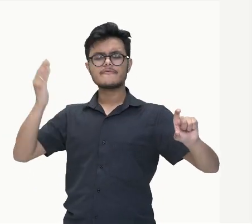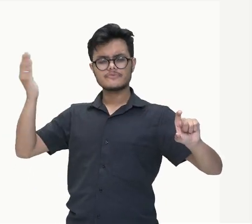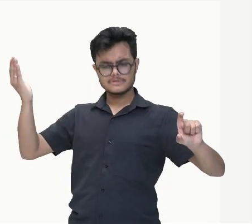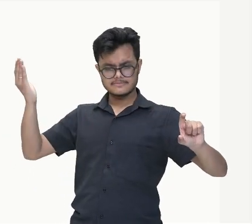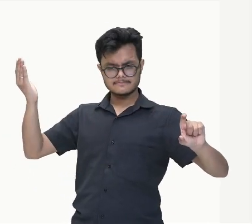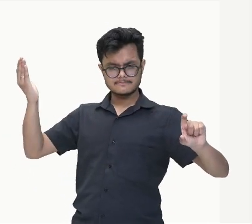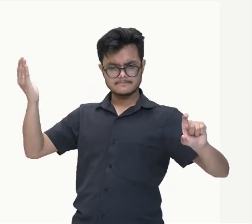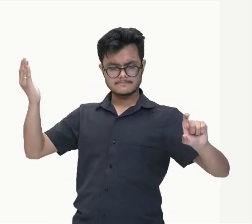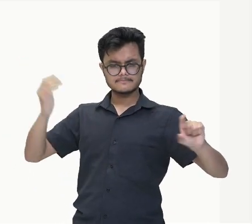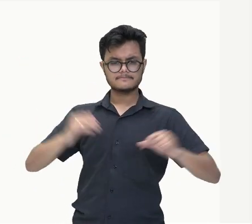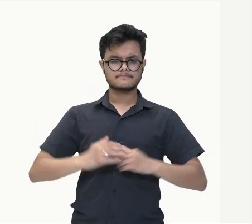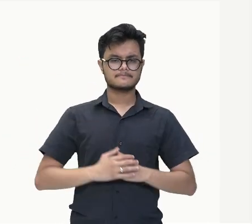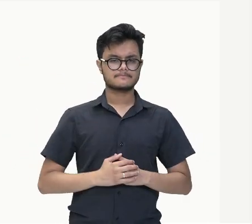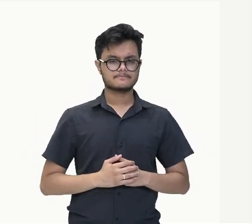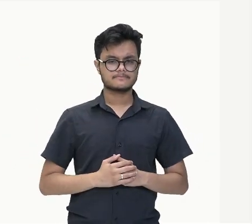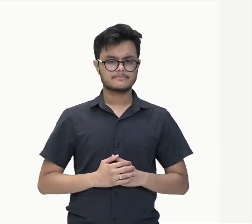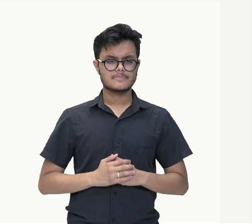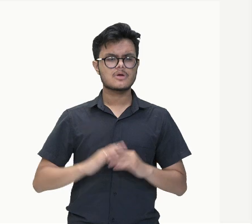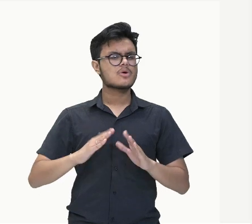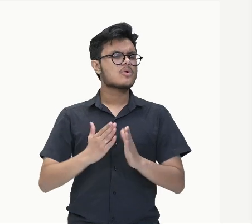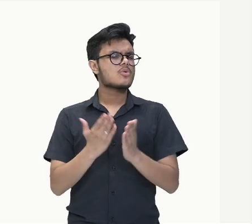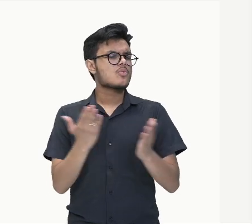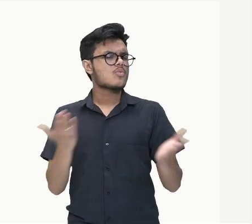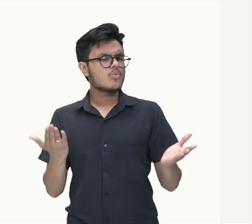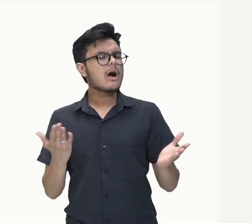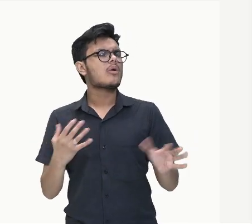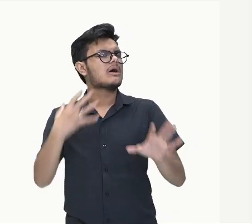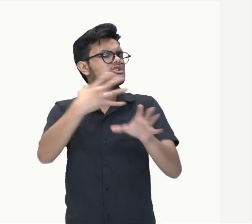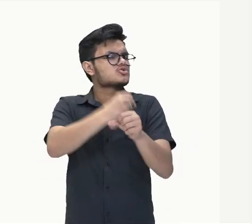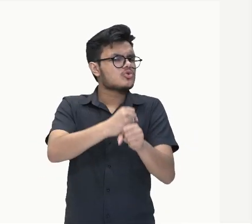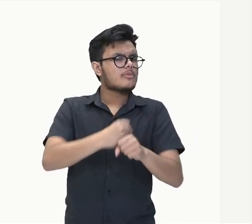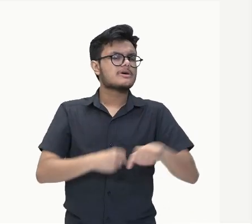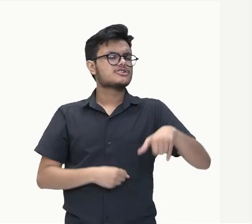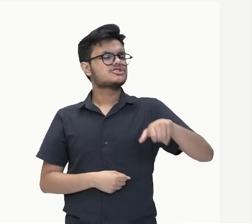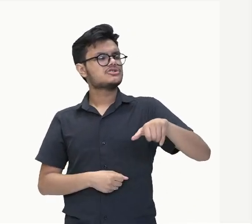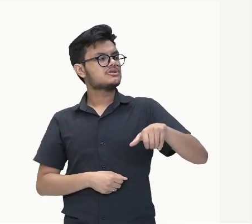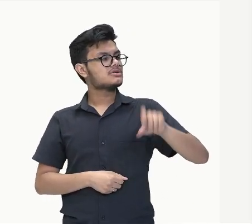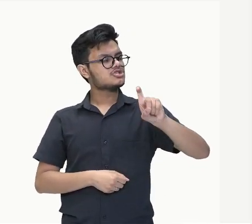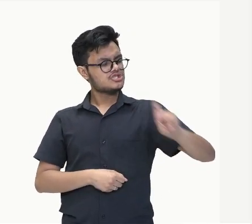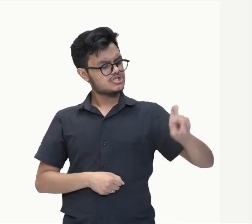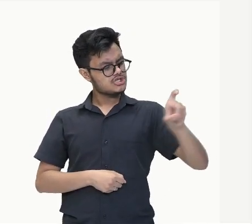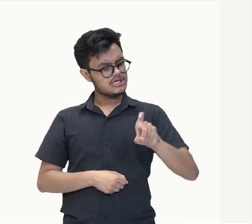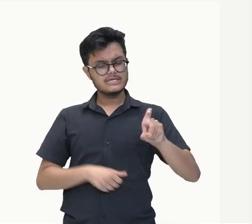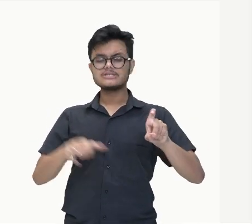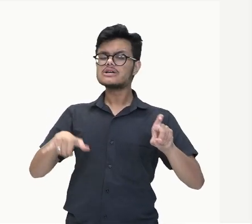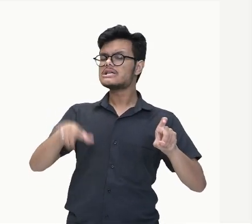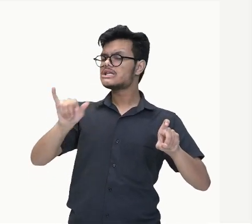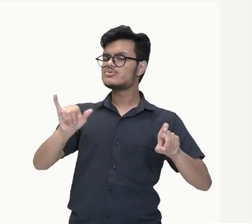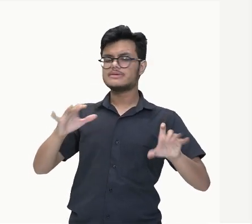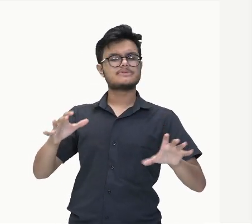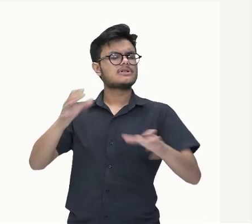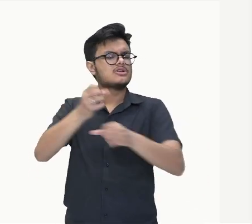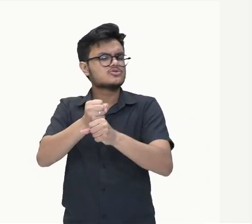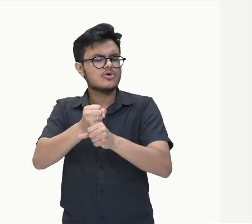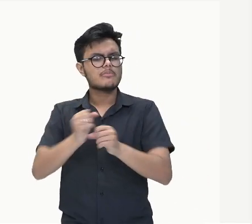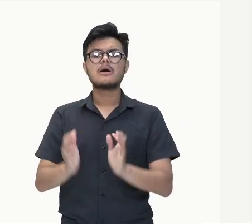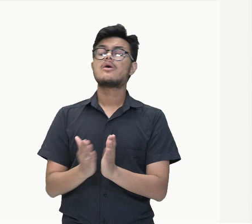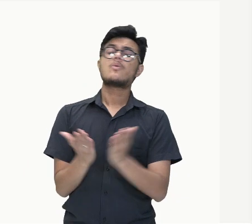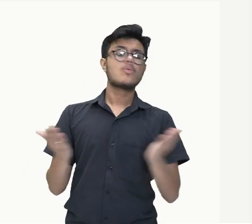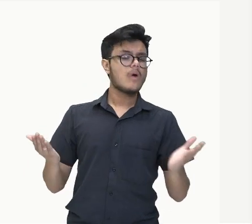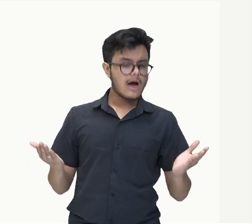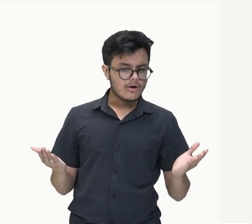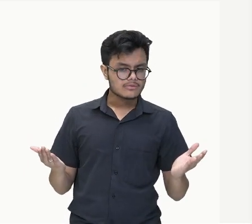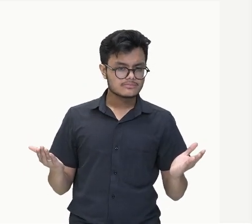função. Qual é a soma das coordenadas do vértice dessa parábola? Qual é a soma?